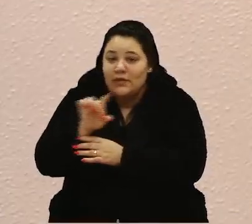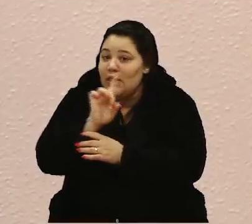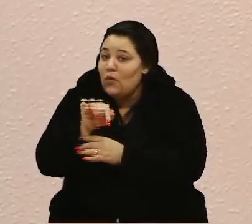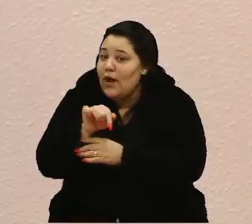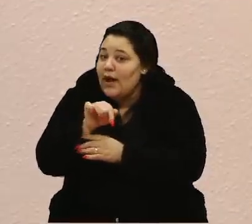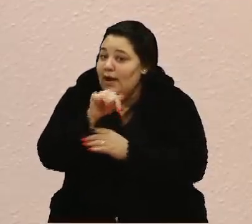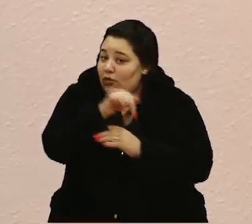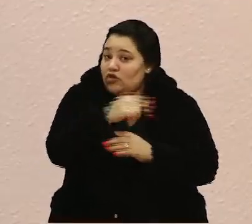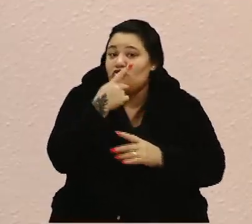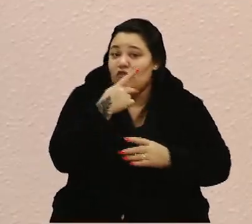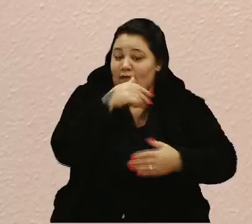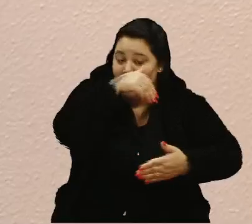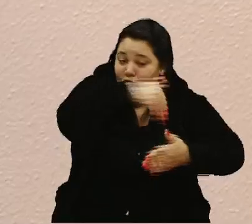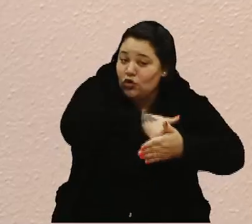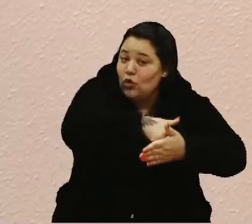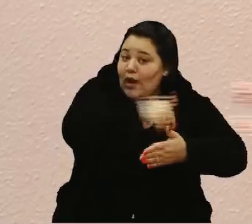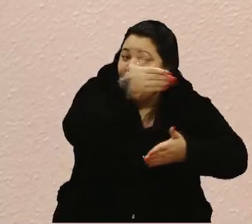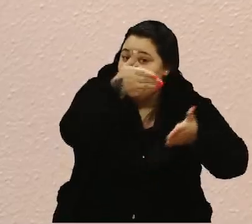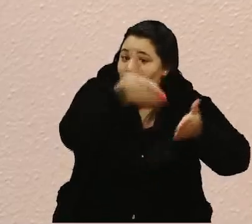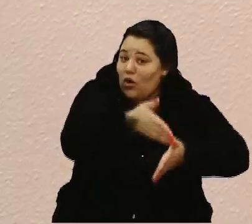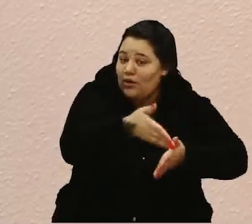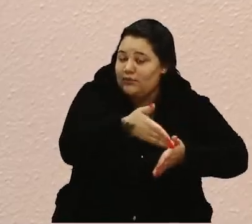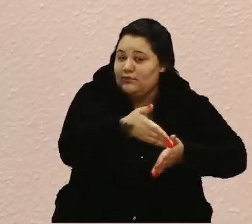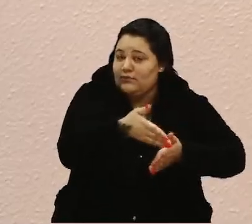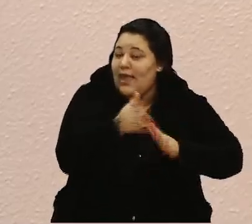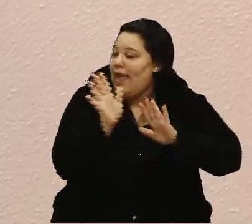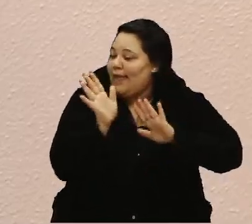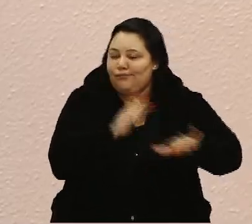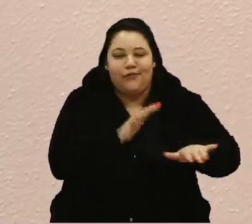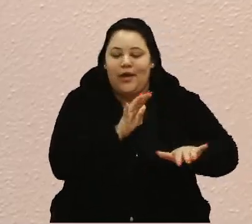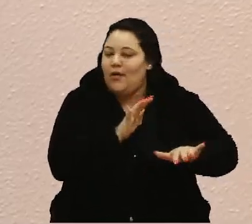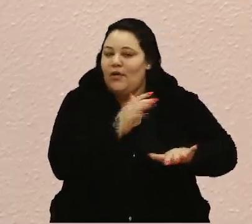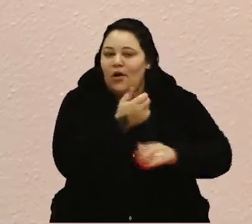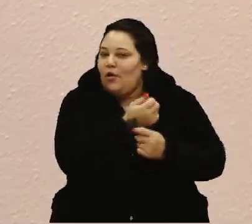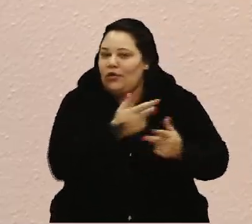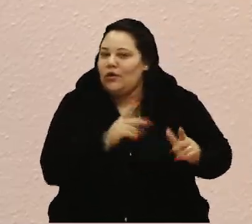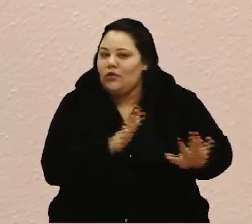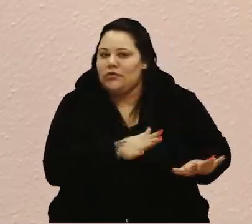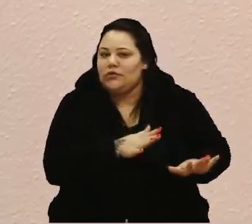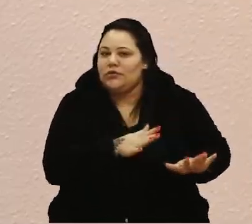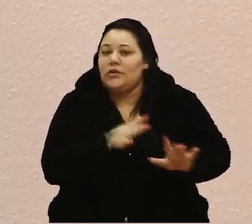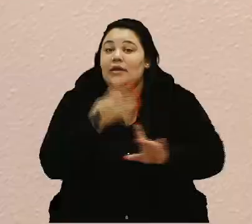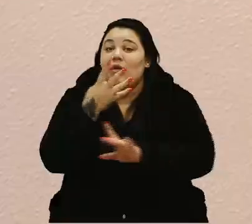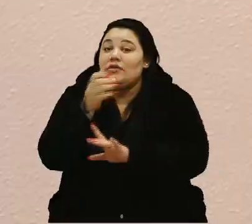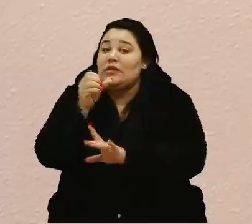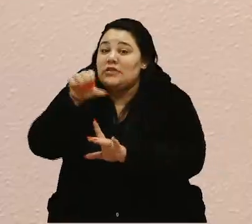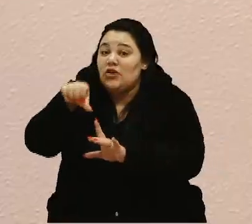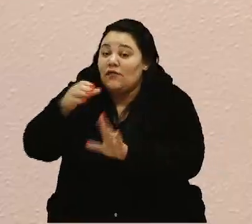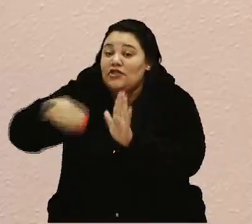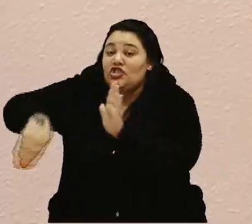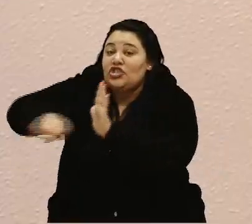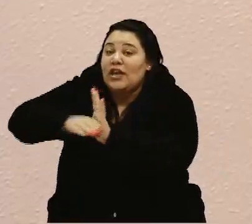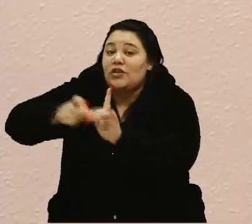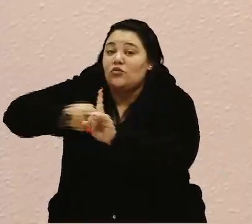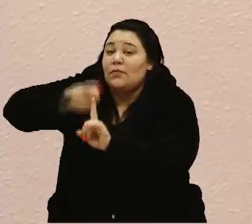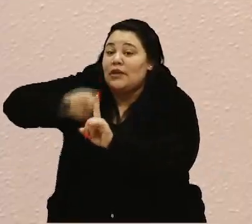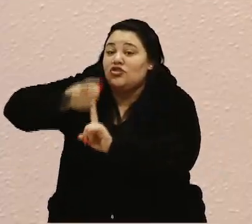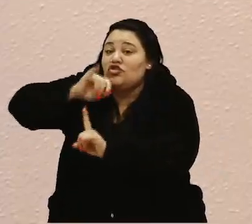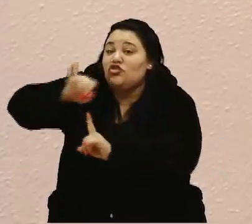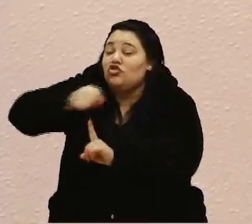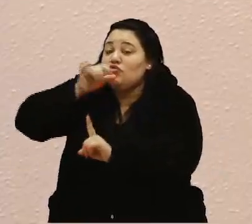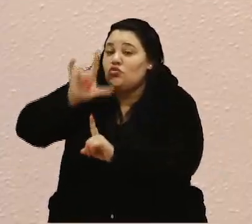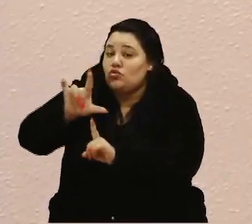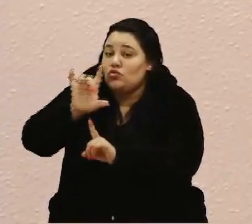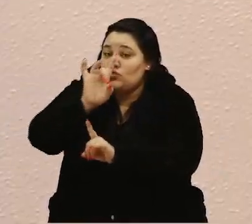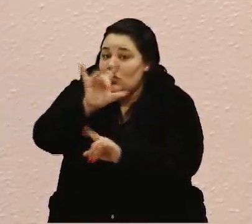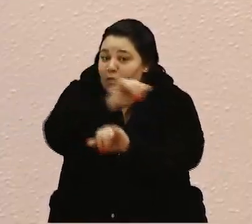votando agora. Esse é uma outra discussão. Da 409 vai vir no mês de julho. Então, só para trazer a informação, porque